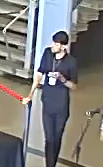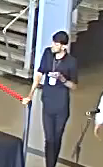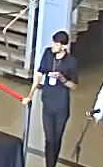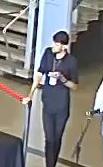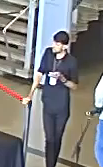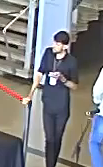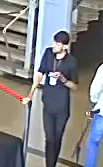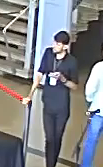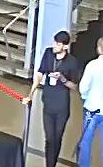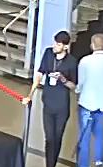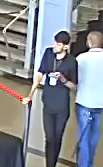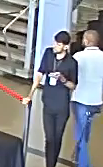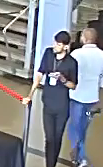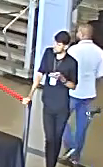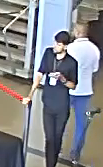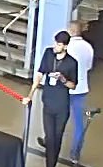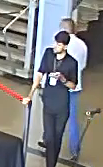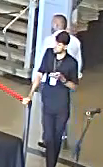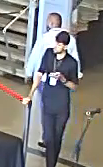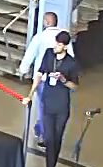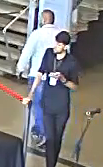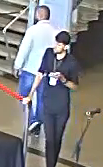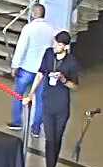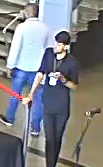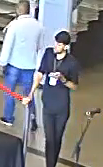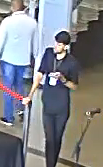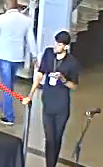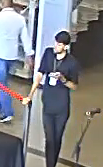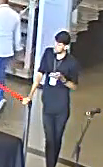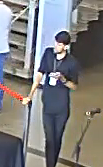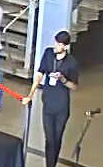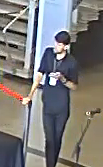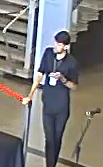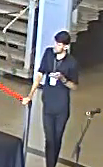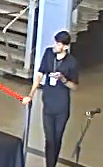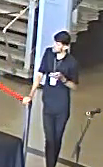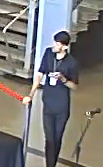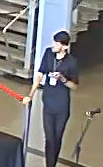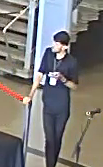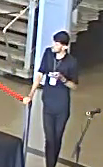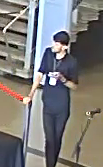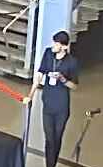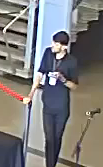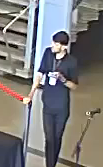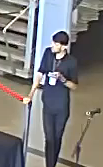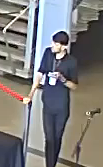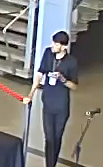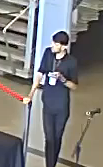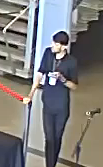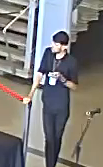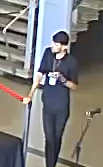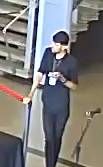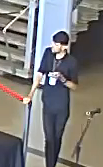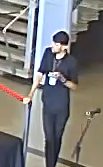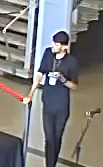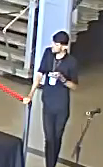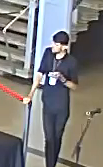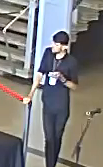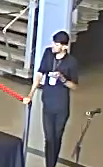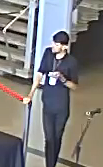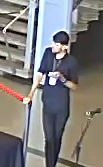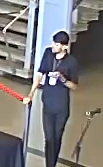de terminais recentes que estão construídos Depois dessa NBR são o Dr verifica se todos atendem